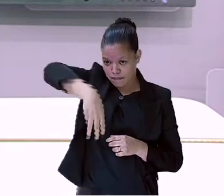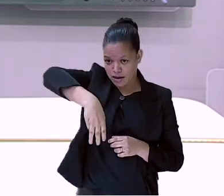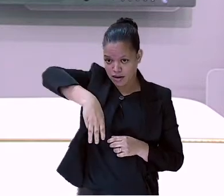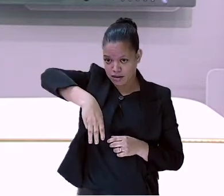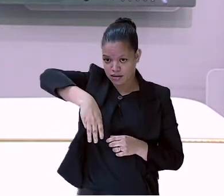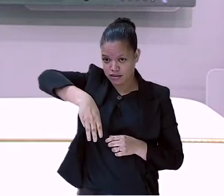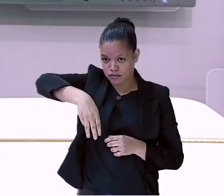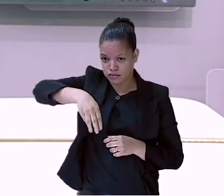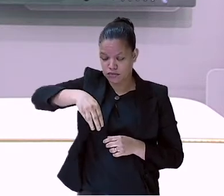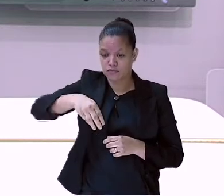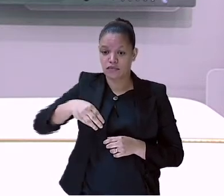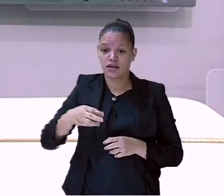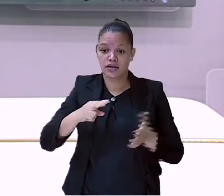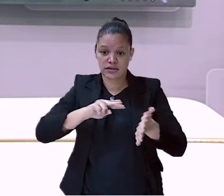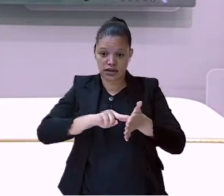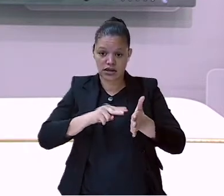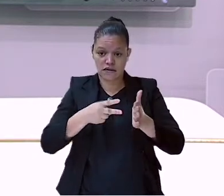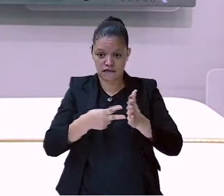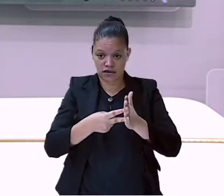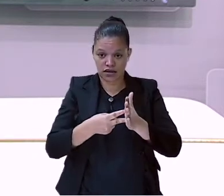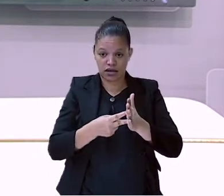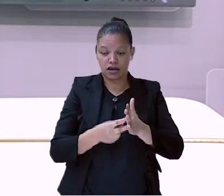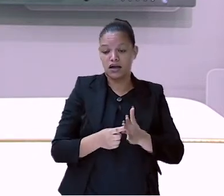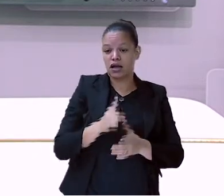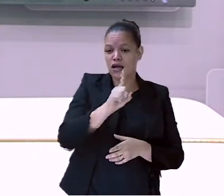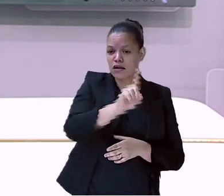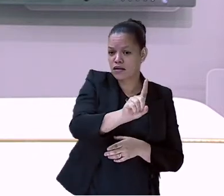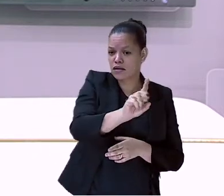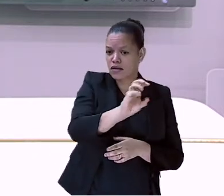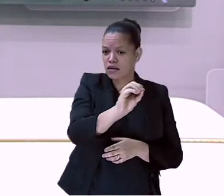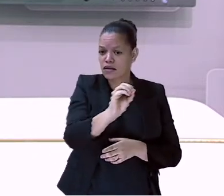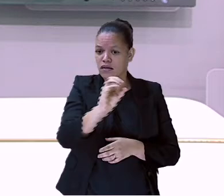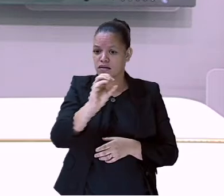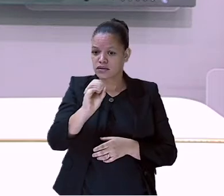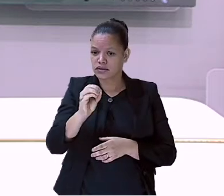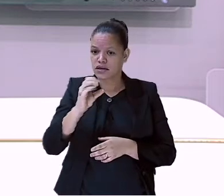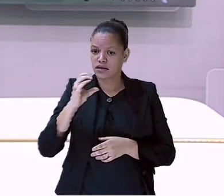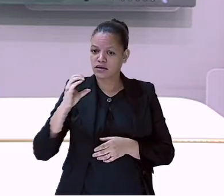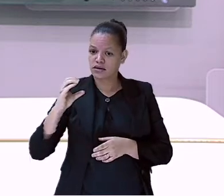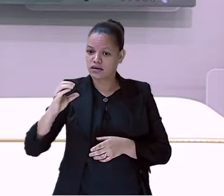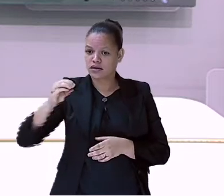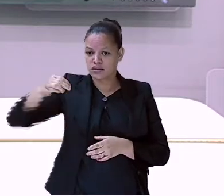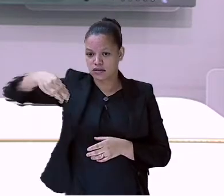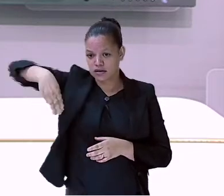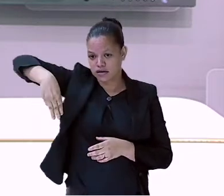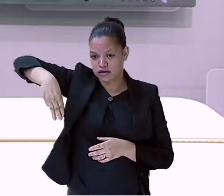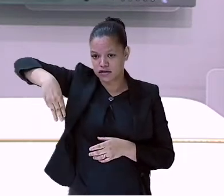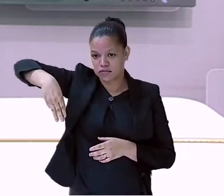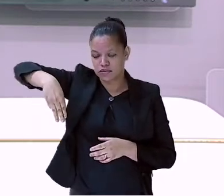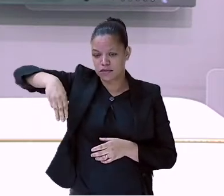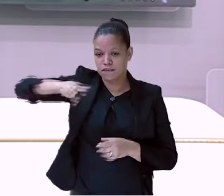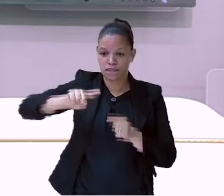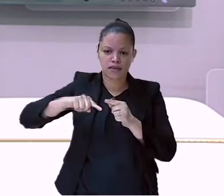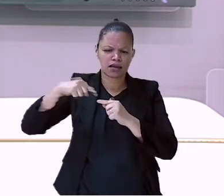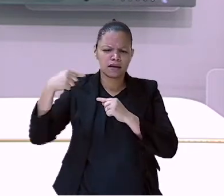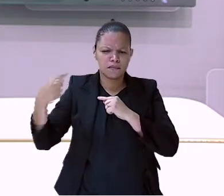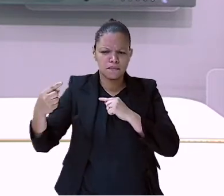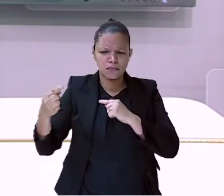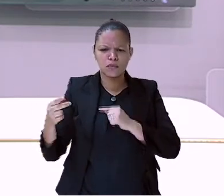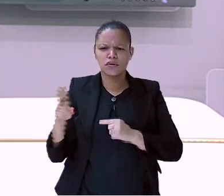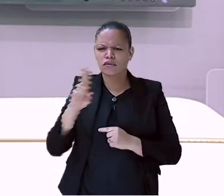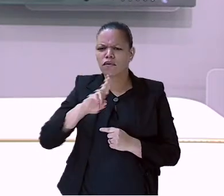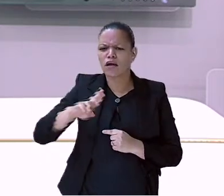100 centímetros. Depois disso, a gente põe a vírgula, porque aí depois do metro é